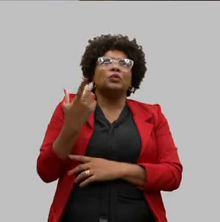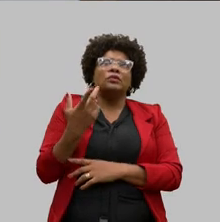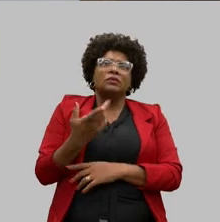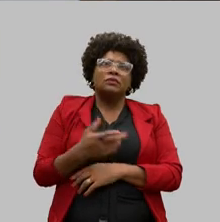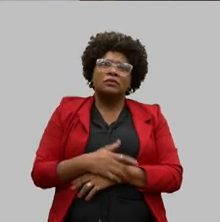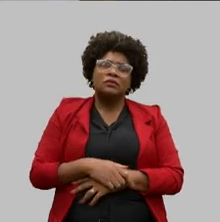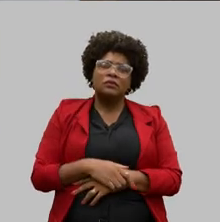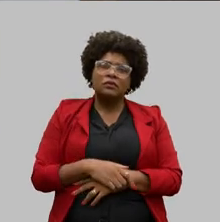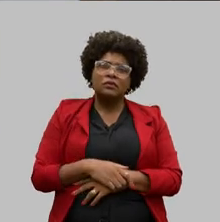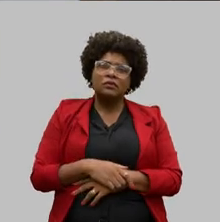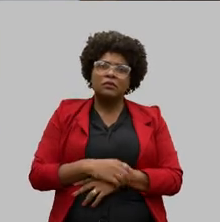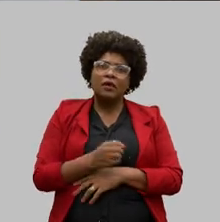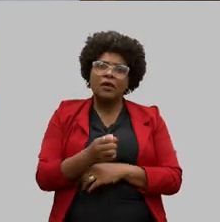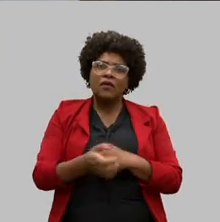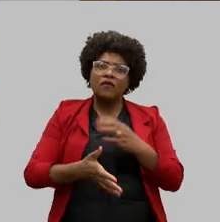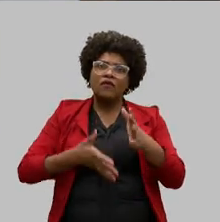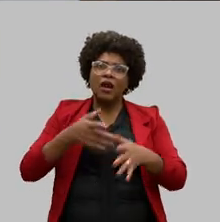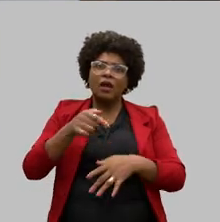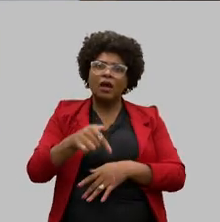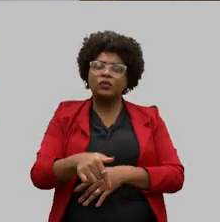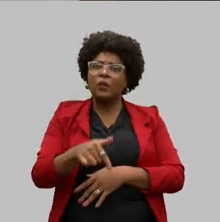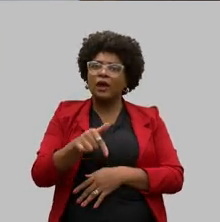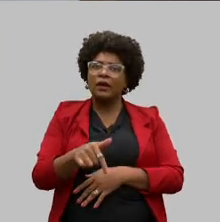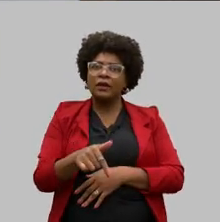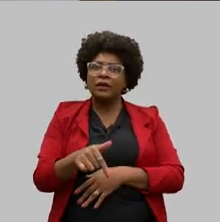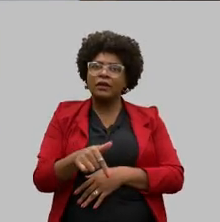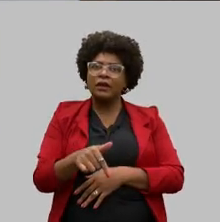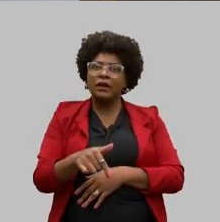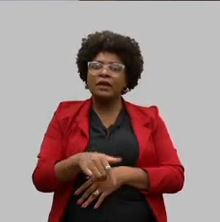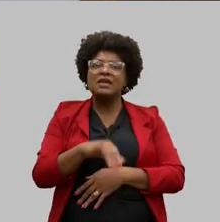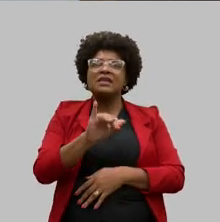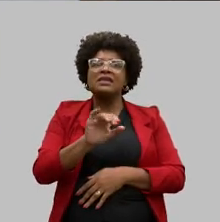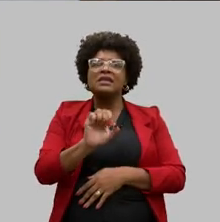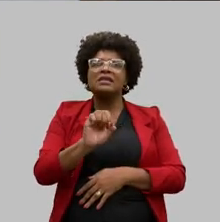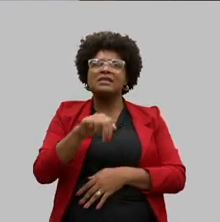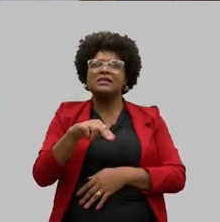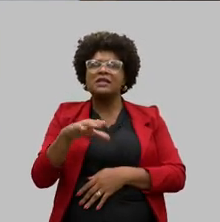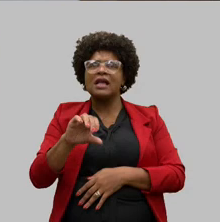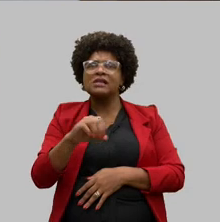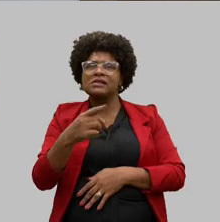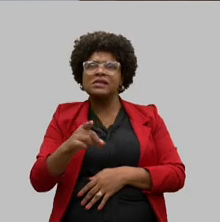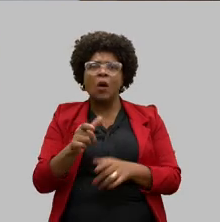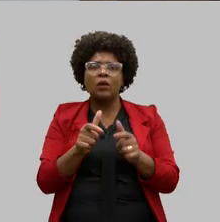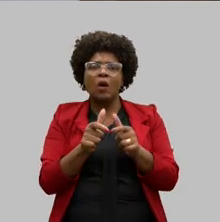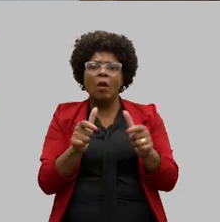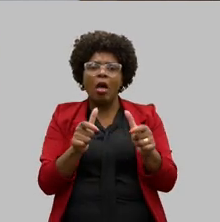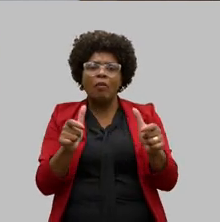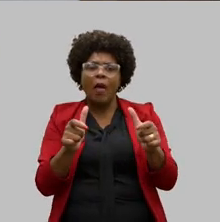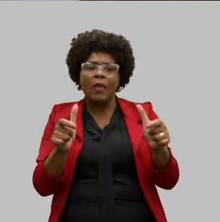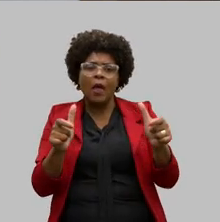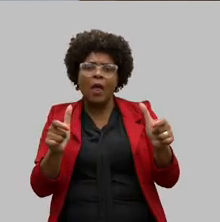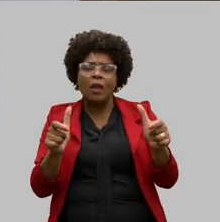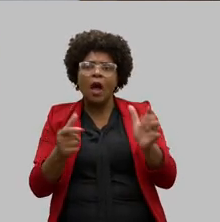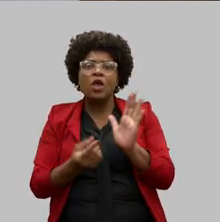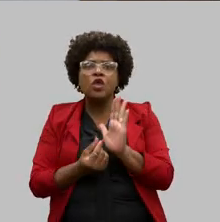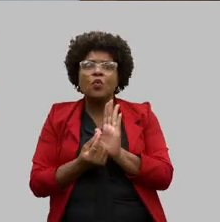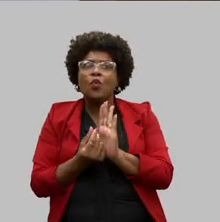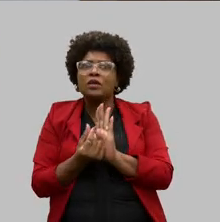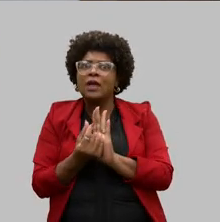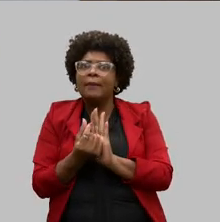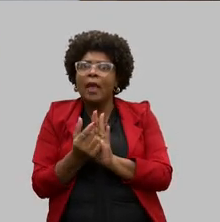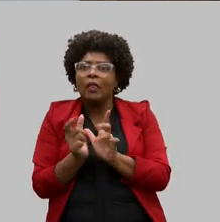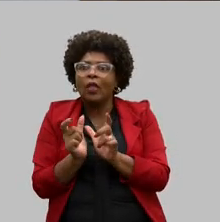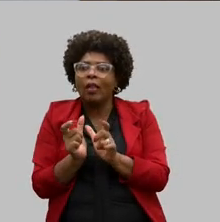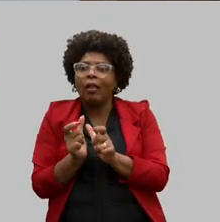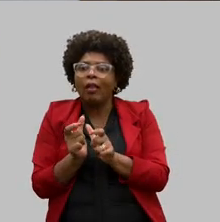estamos falando eh de isenções que crescem a cada ano enquanto o orçamento diminui paraas outras